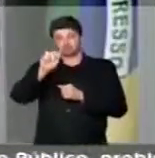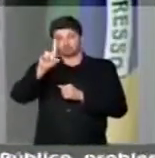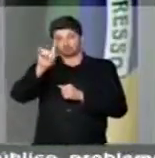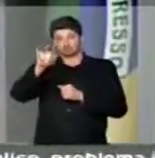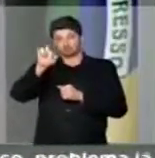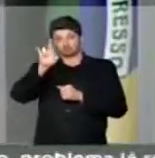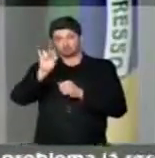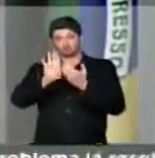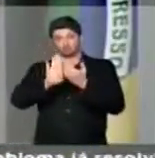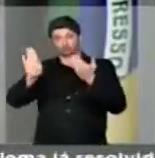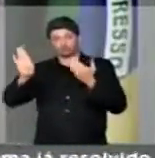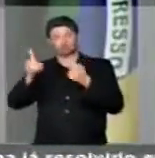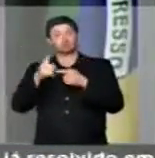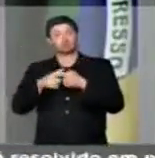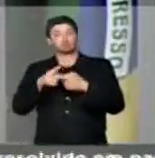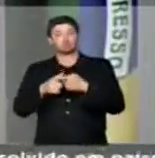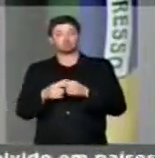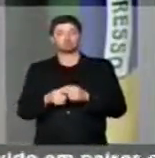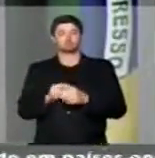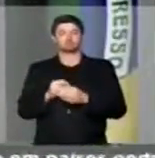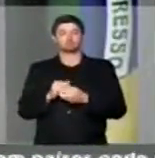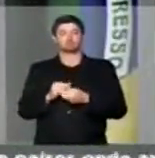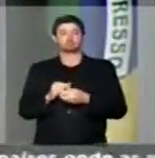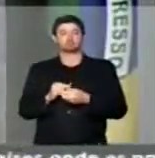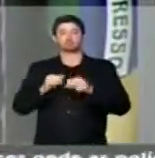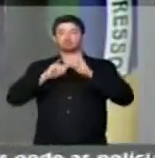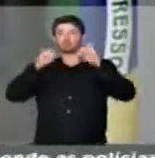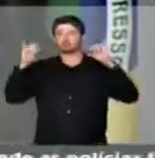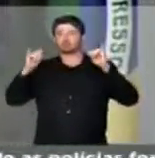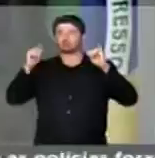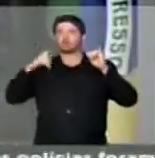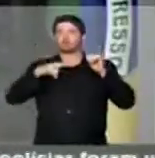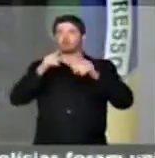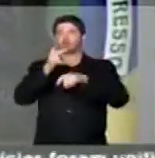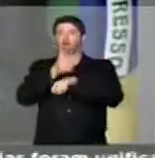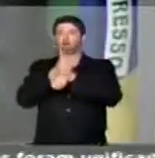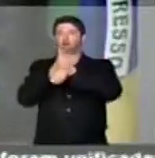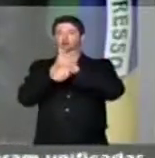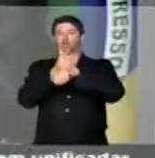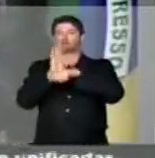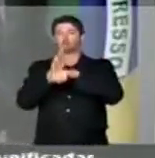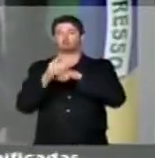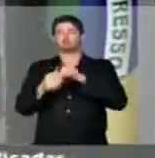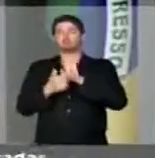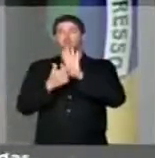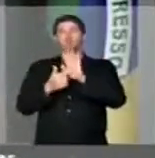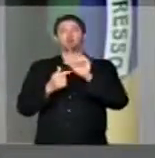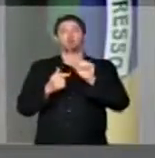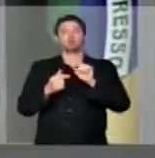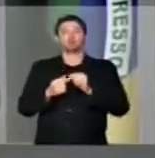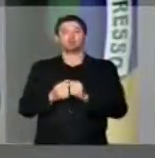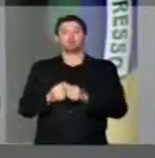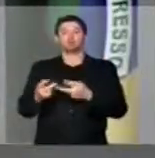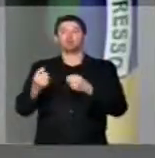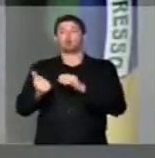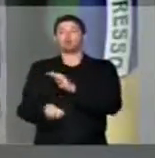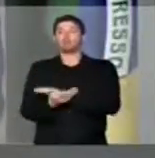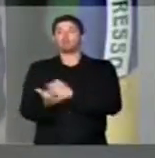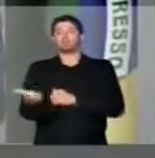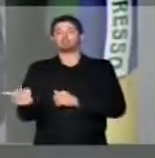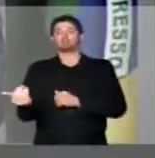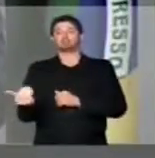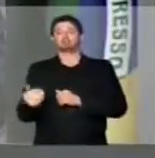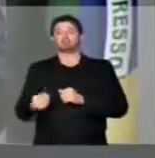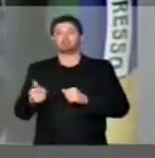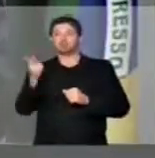foi afastado do cargo depois da divulgação de um vídeo em que ele aparecia cobrando propina